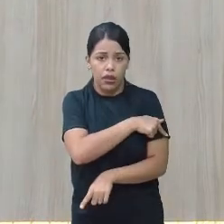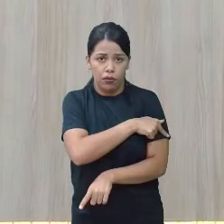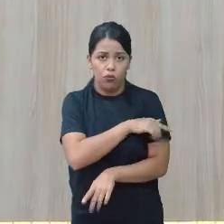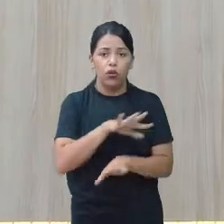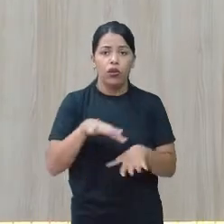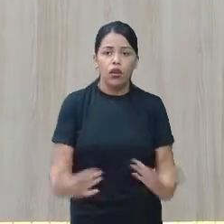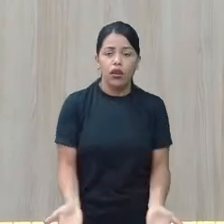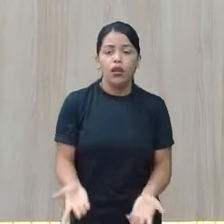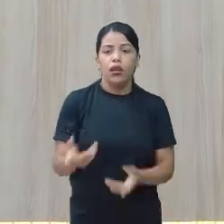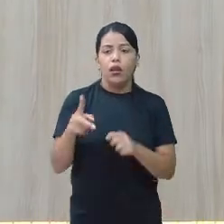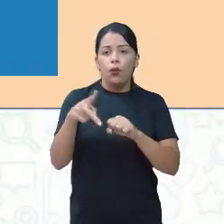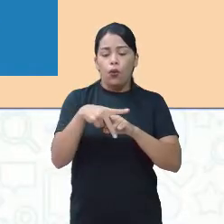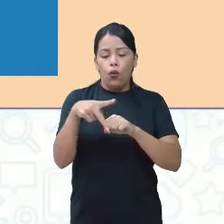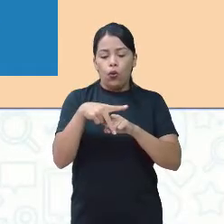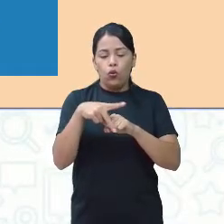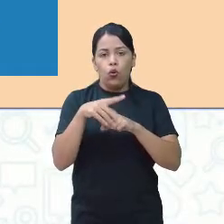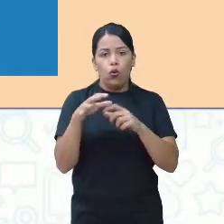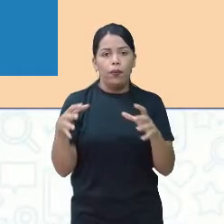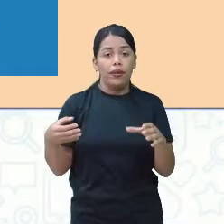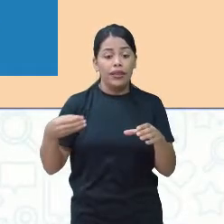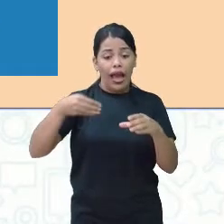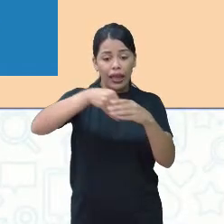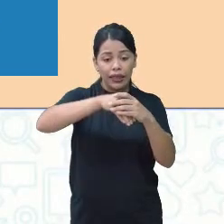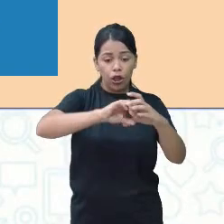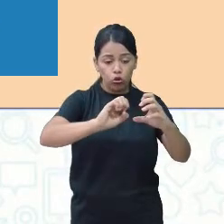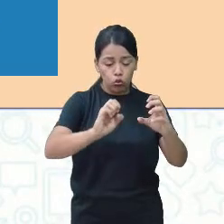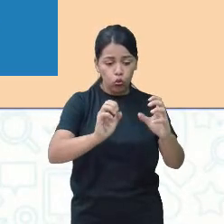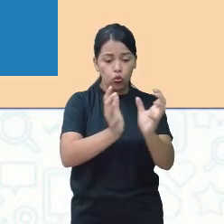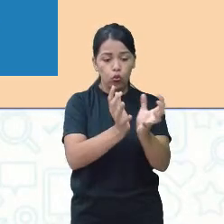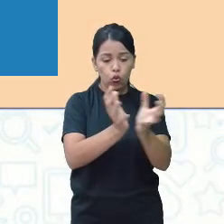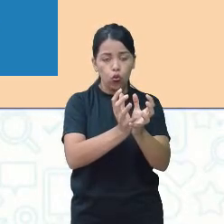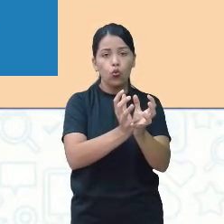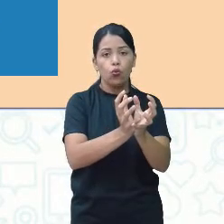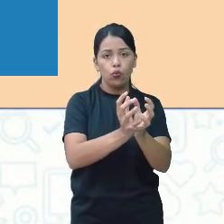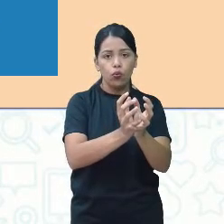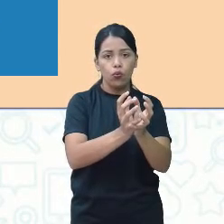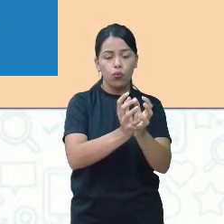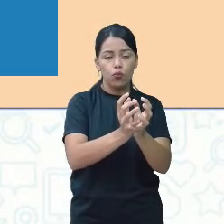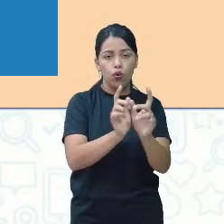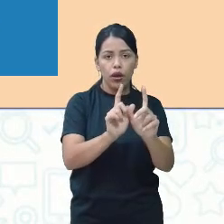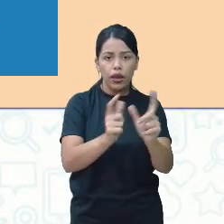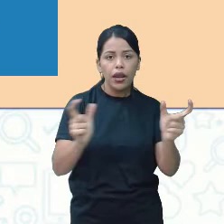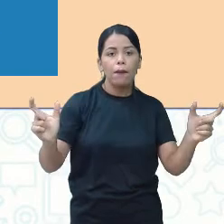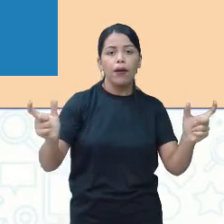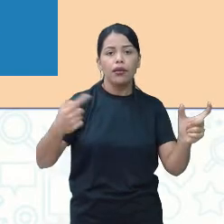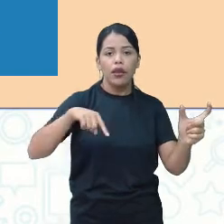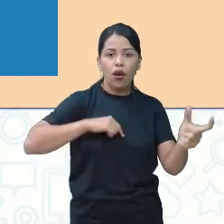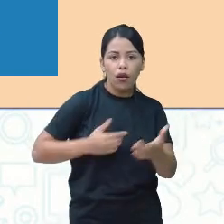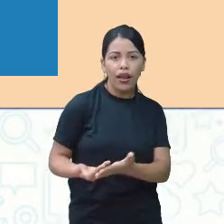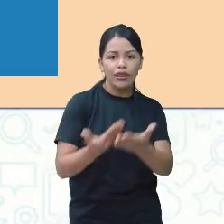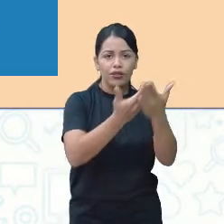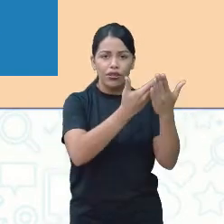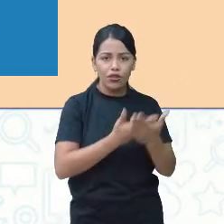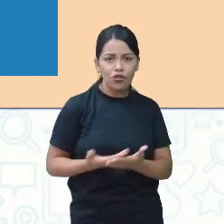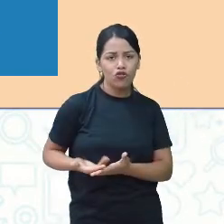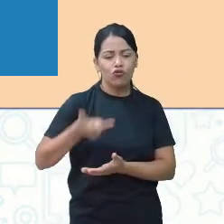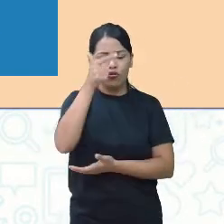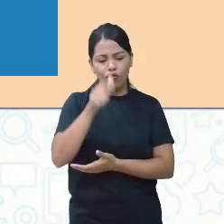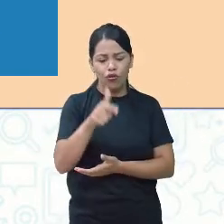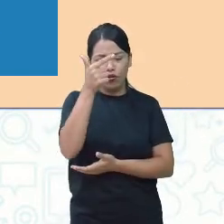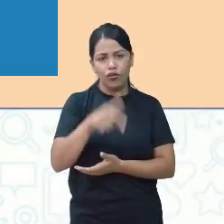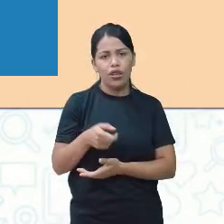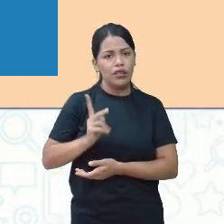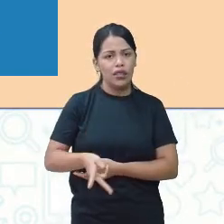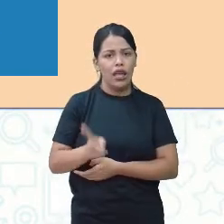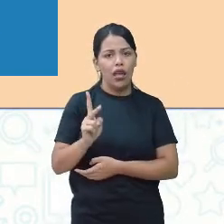Os pronomes, eles estão dentro das classes gramaticais, né? Que são essas 10 aqui, que a gente estuda repetidamente a partir do 6º ano. Então, a